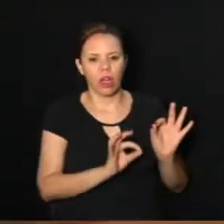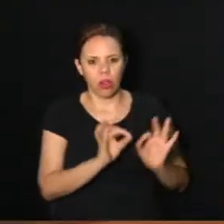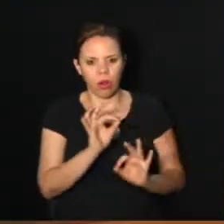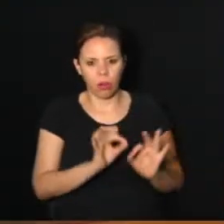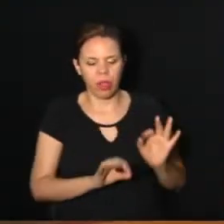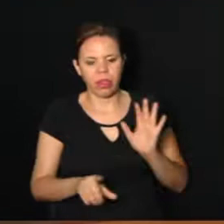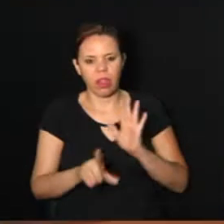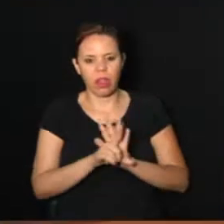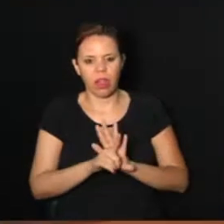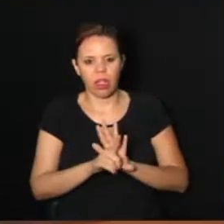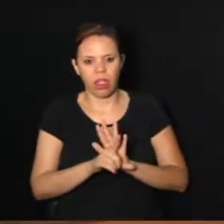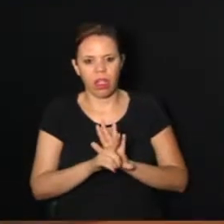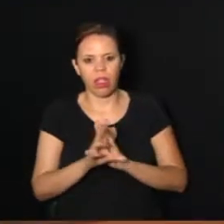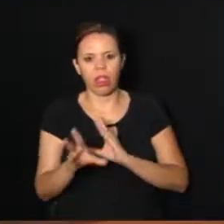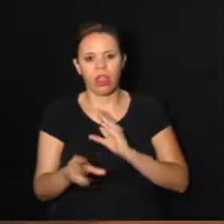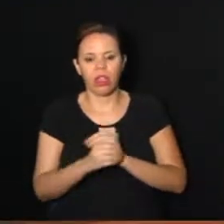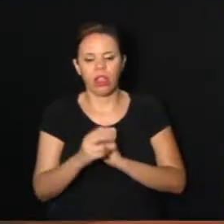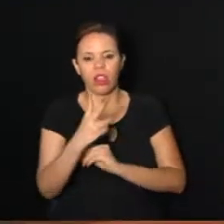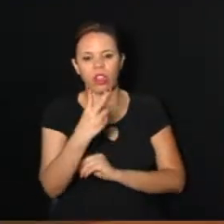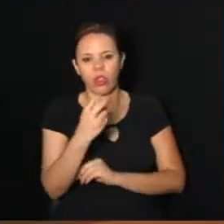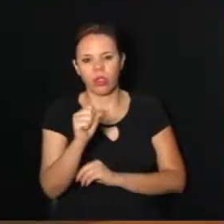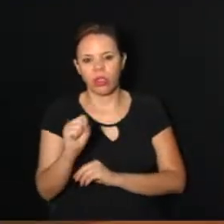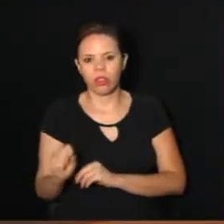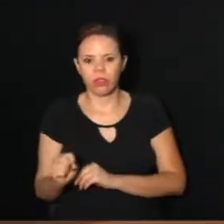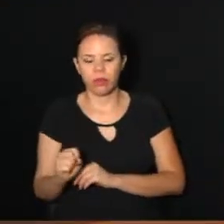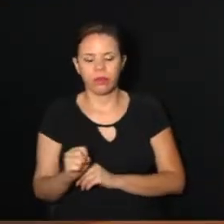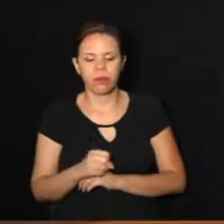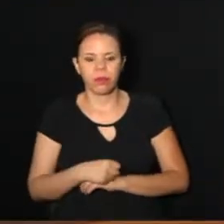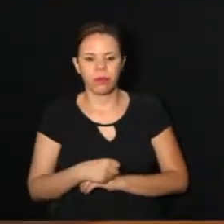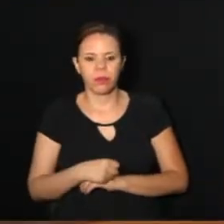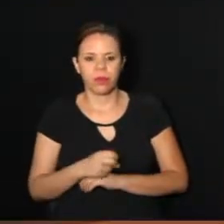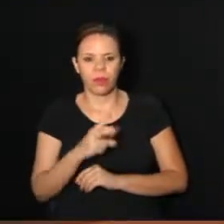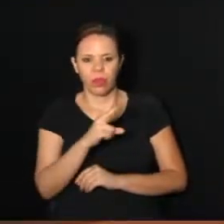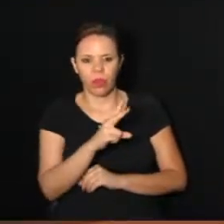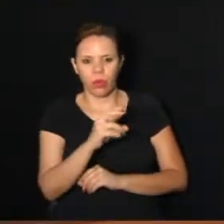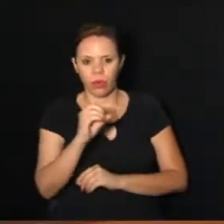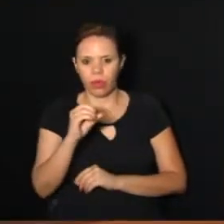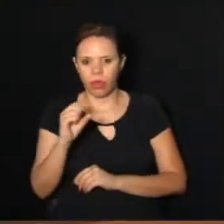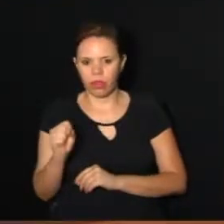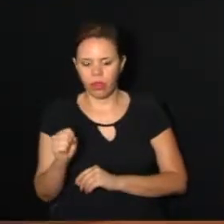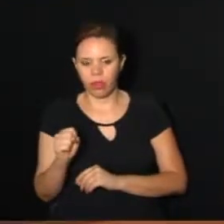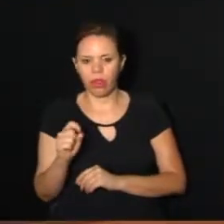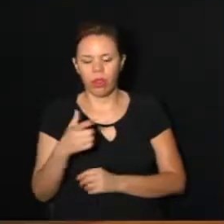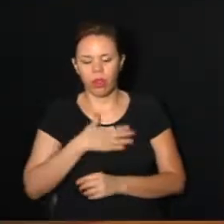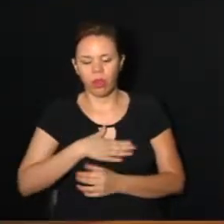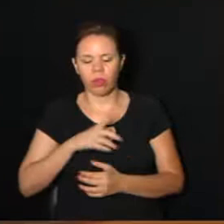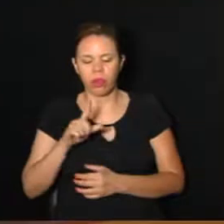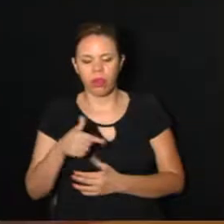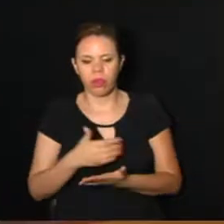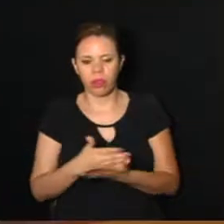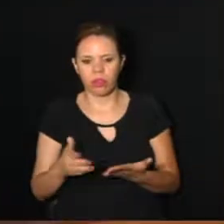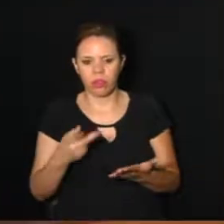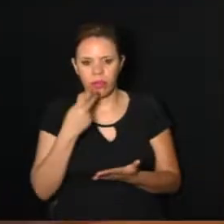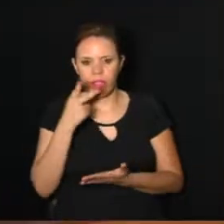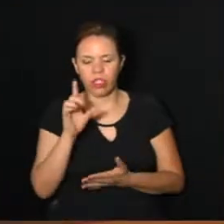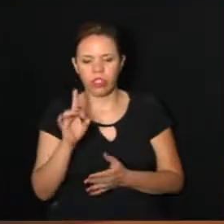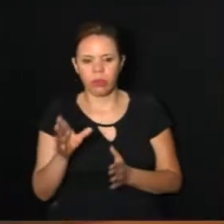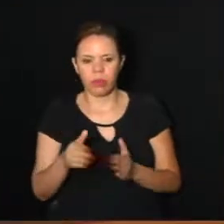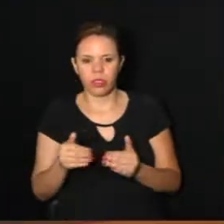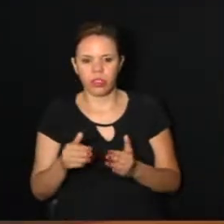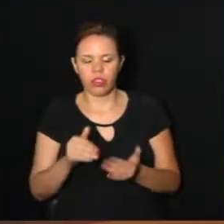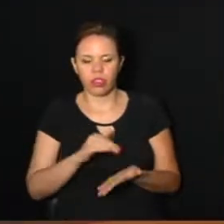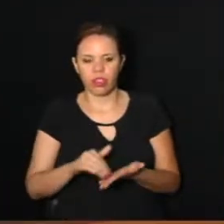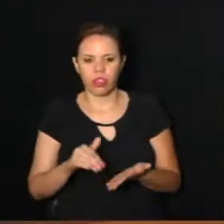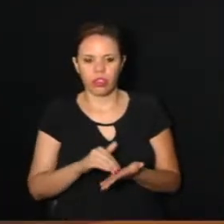lei complementar 208. Né? E, então, é isso que eu gostaria de só pedir ao